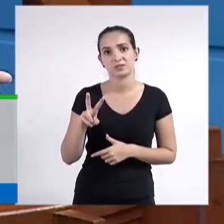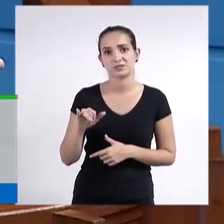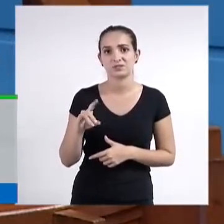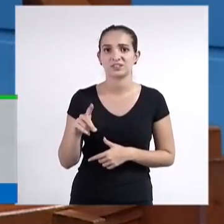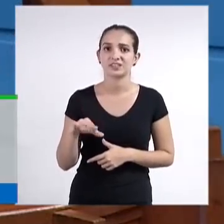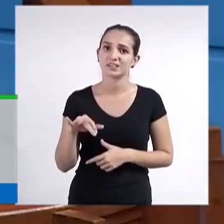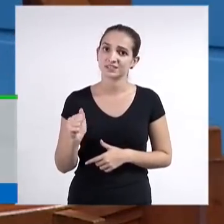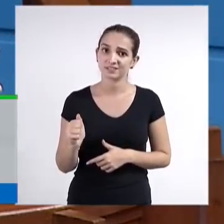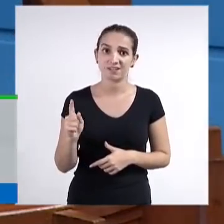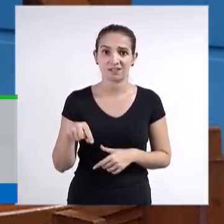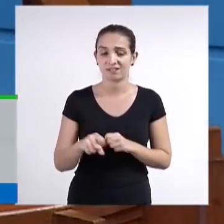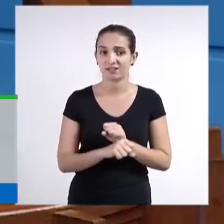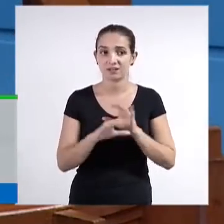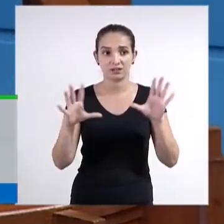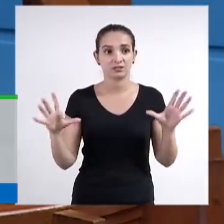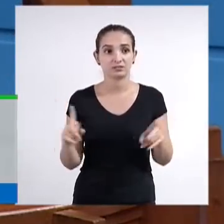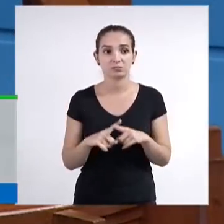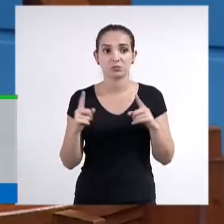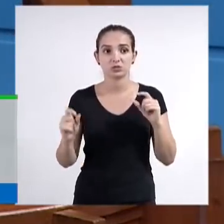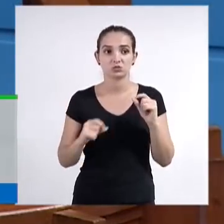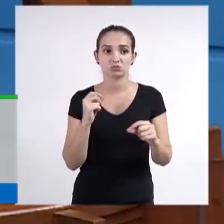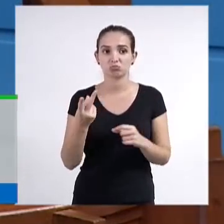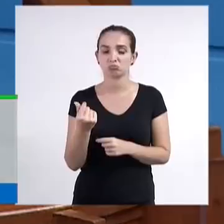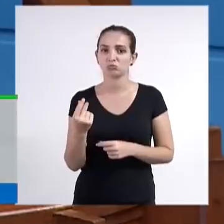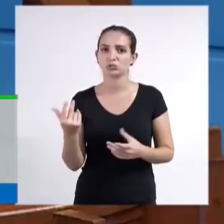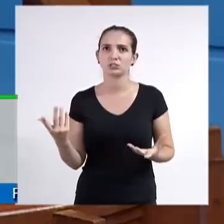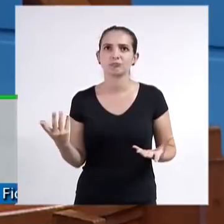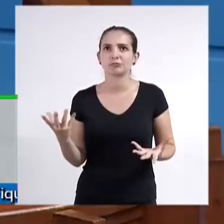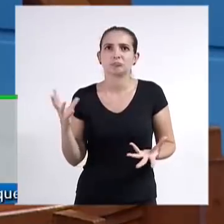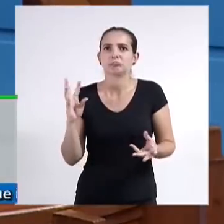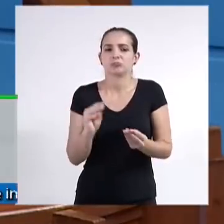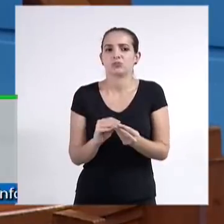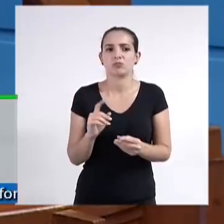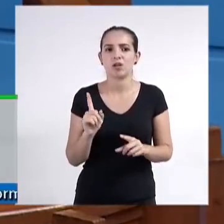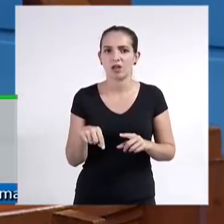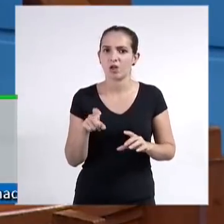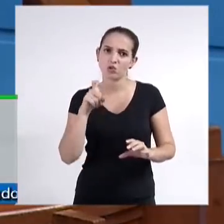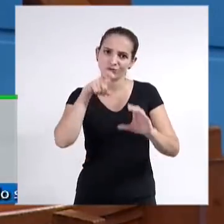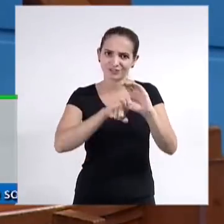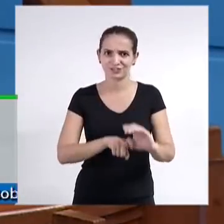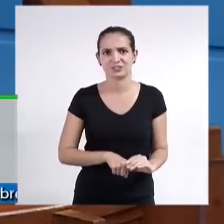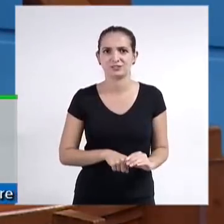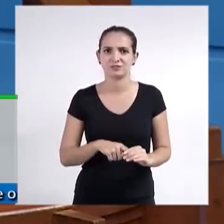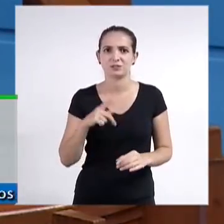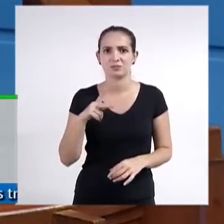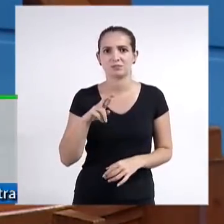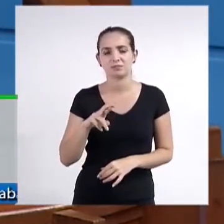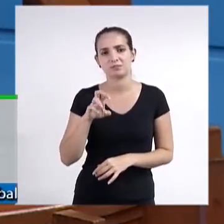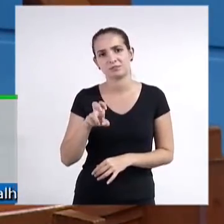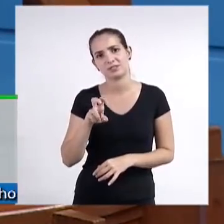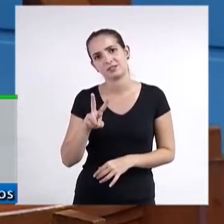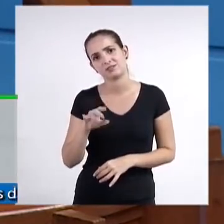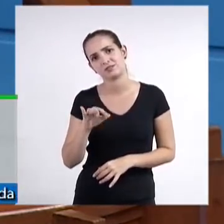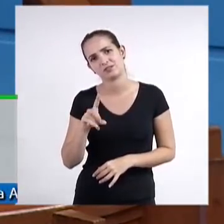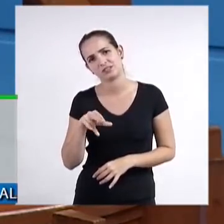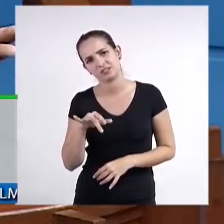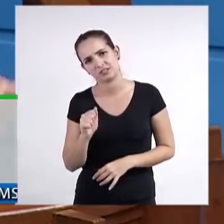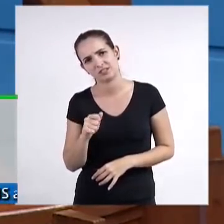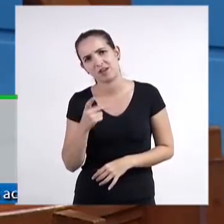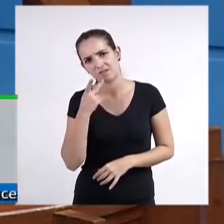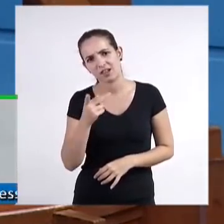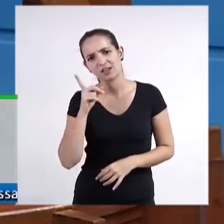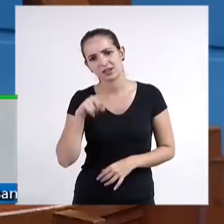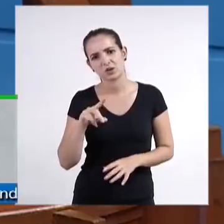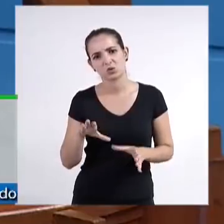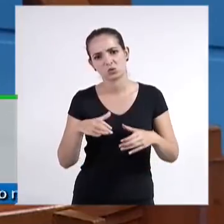claro isso daí. Agora, a conta que não fecha é esse débito da Previdência, dizer que isso aí é